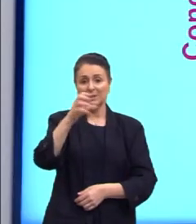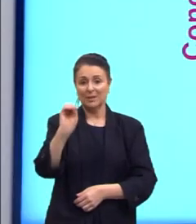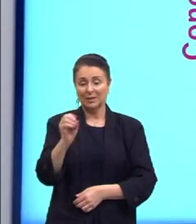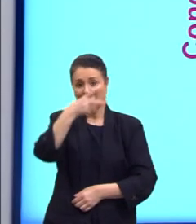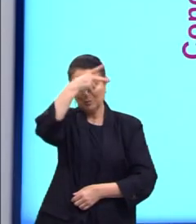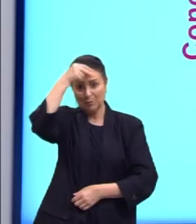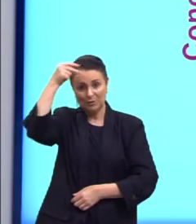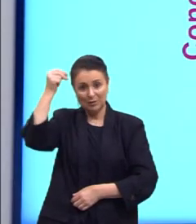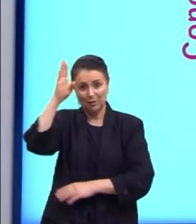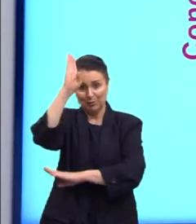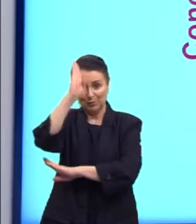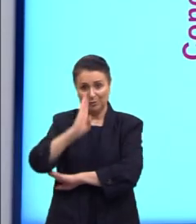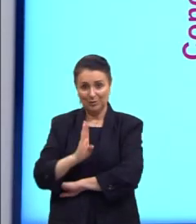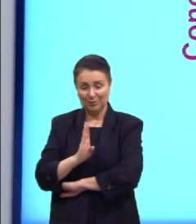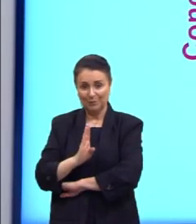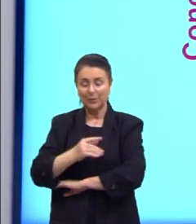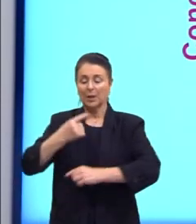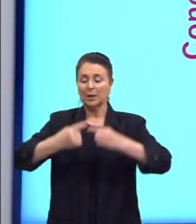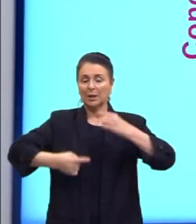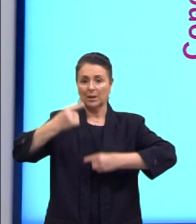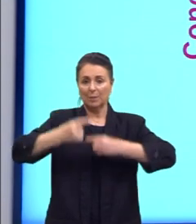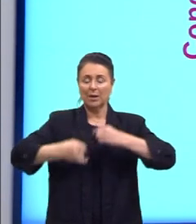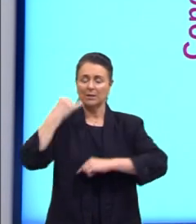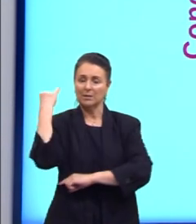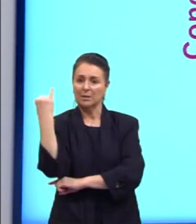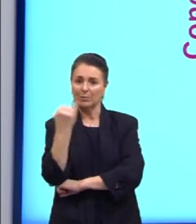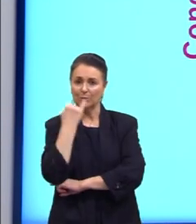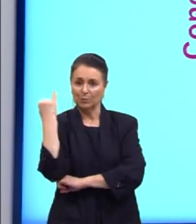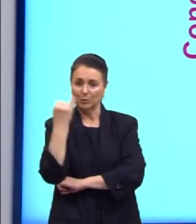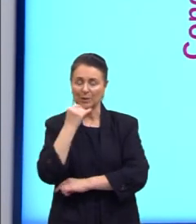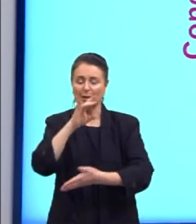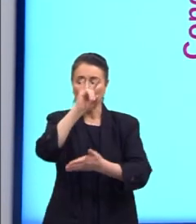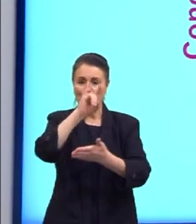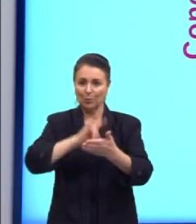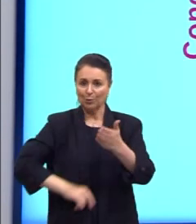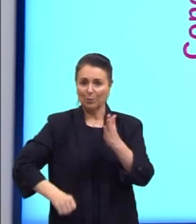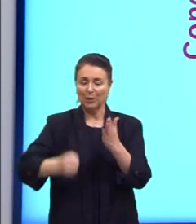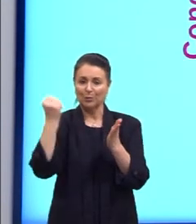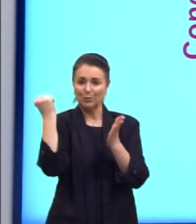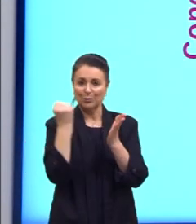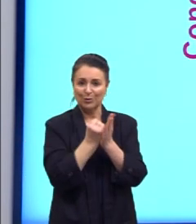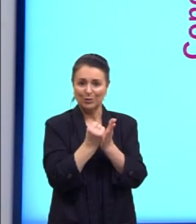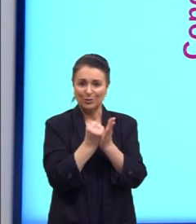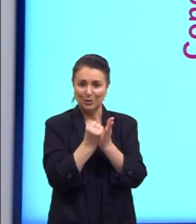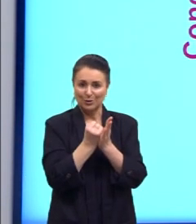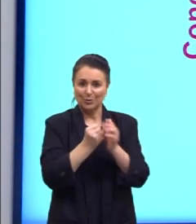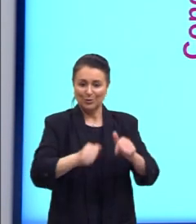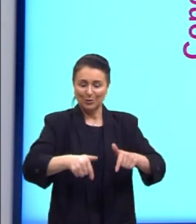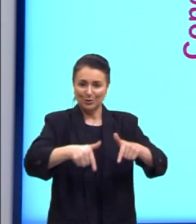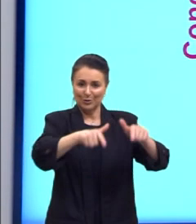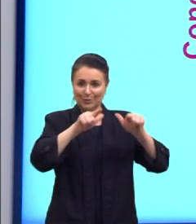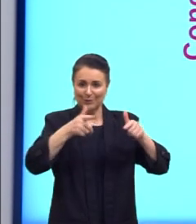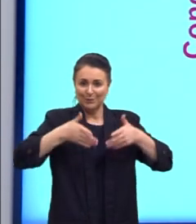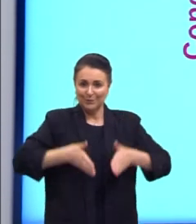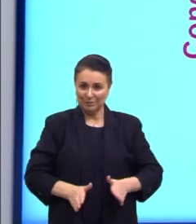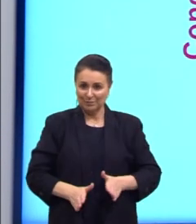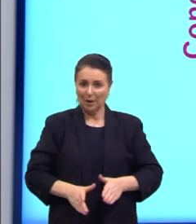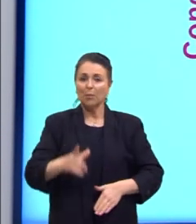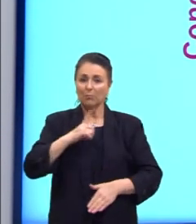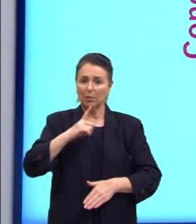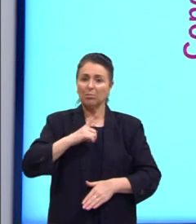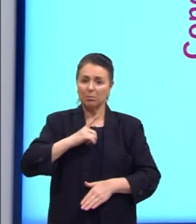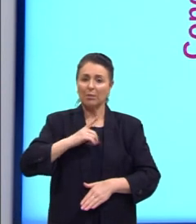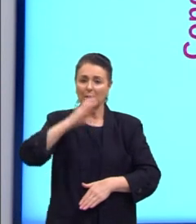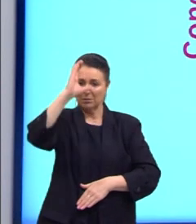brasileiros debates acerca da importância do documento de registro civil para a preservação da cidadania, os